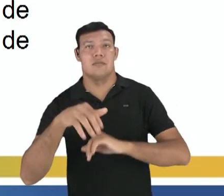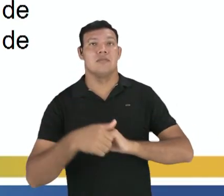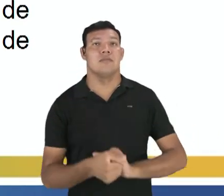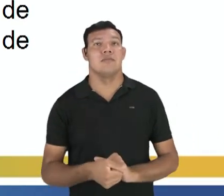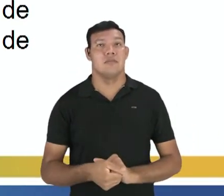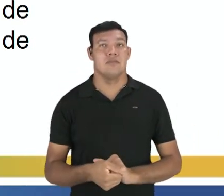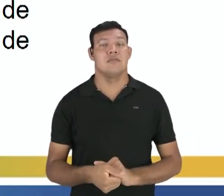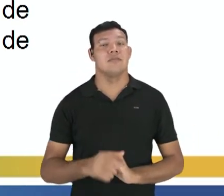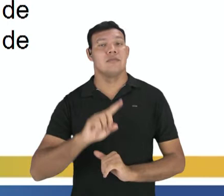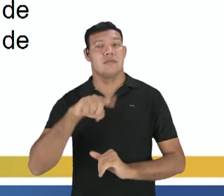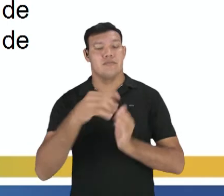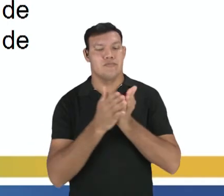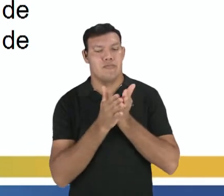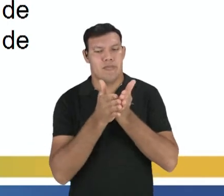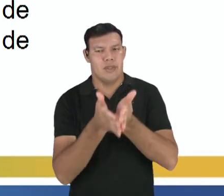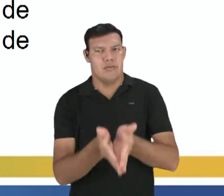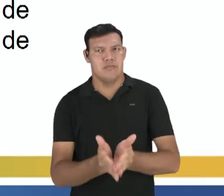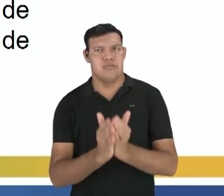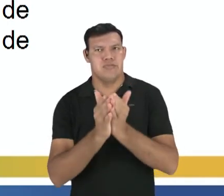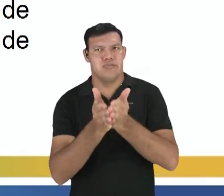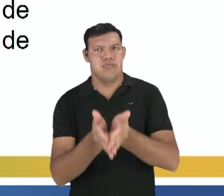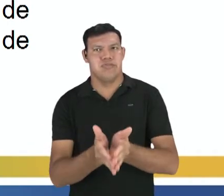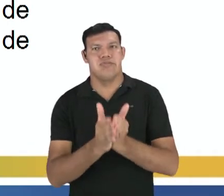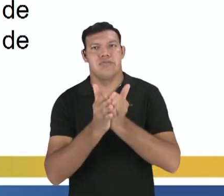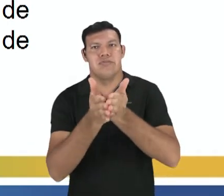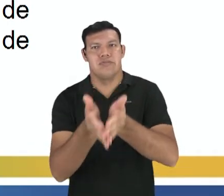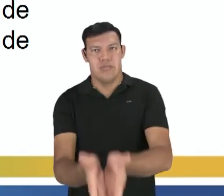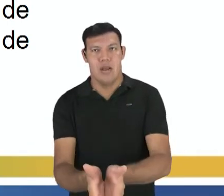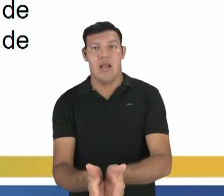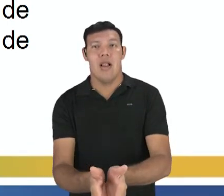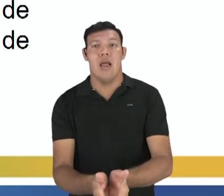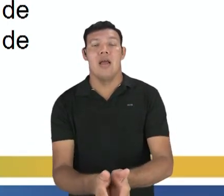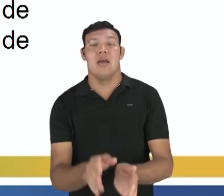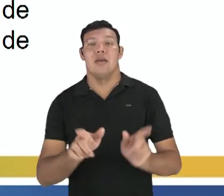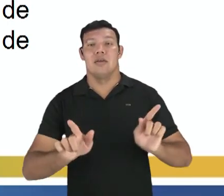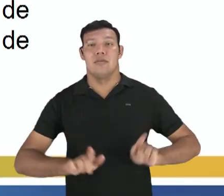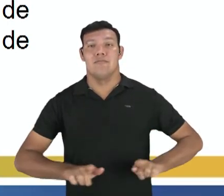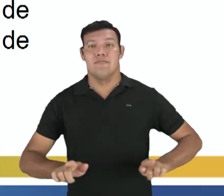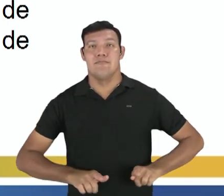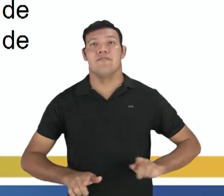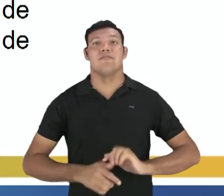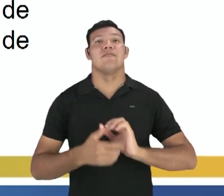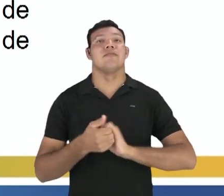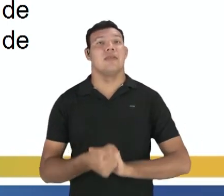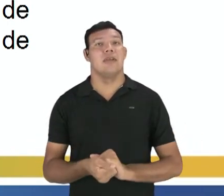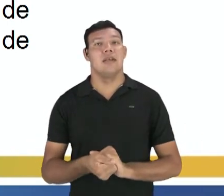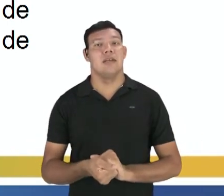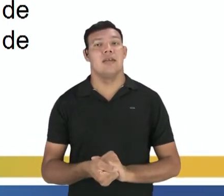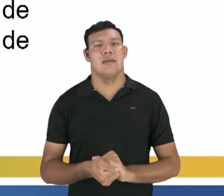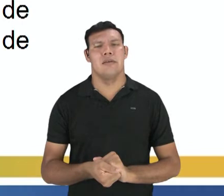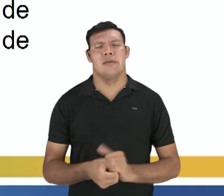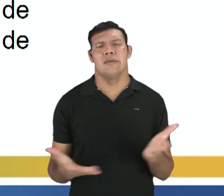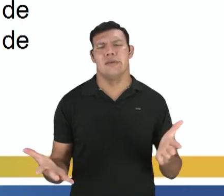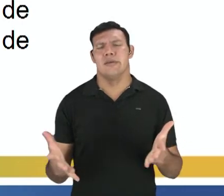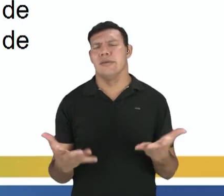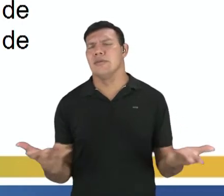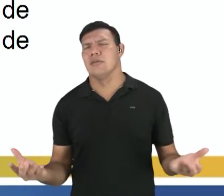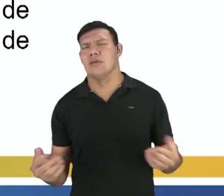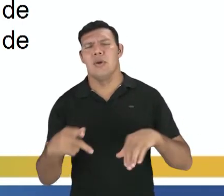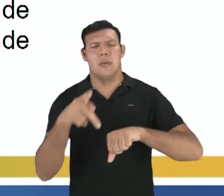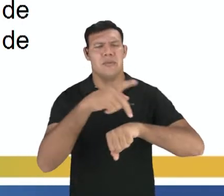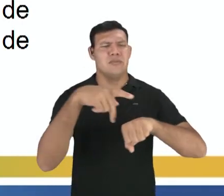Após o naufrágio, o casal de irmãos gêmeos, Viola e Sebastian, se encontram perdidos num